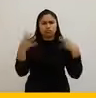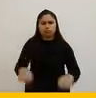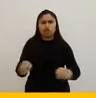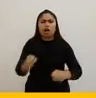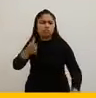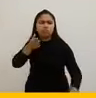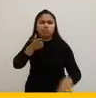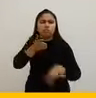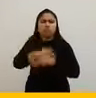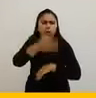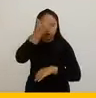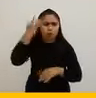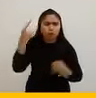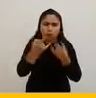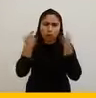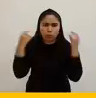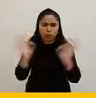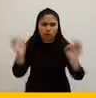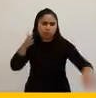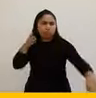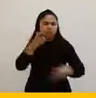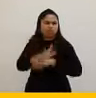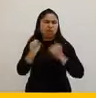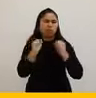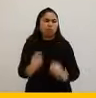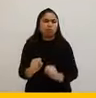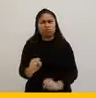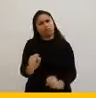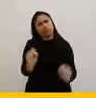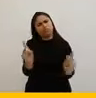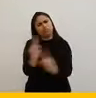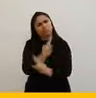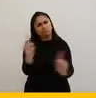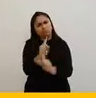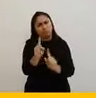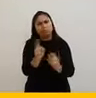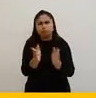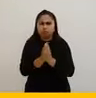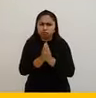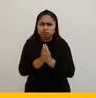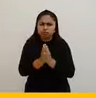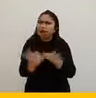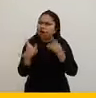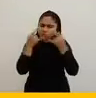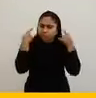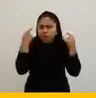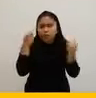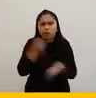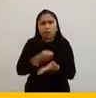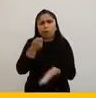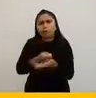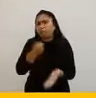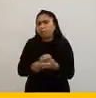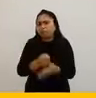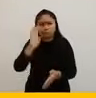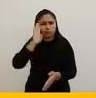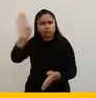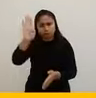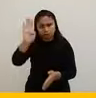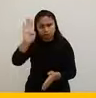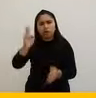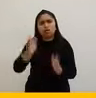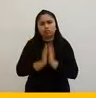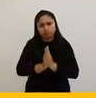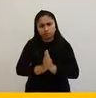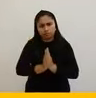seus estabelecimentos as pessoas que não estejam usando a máscara. Isso é importantíssimo para a gente reduzir o